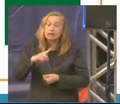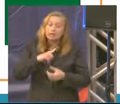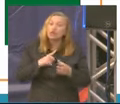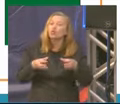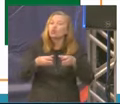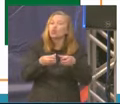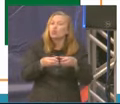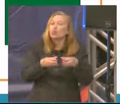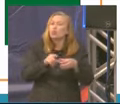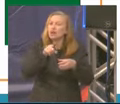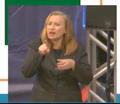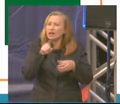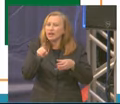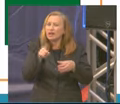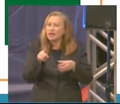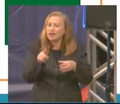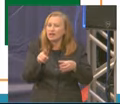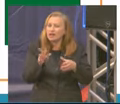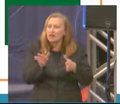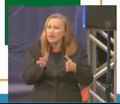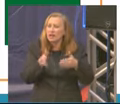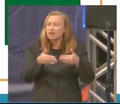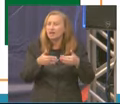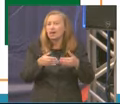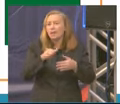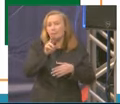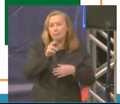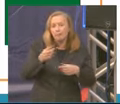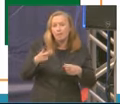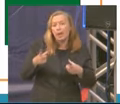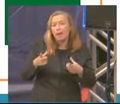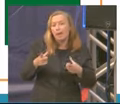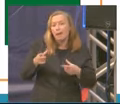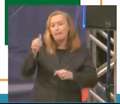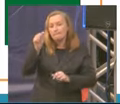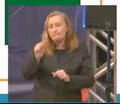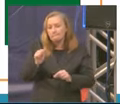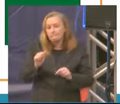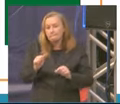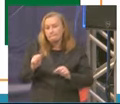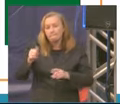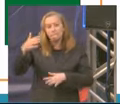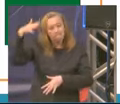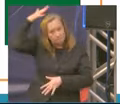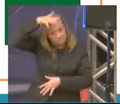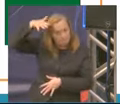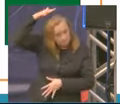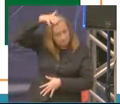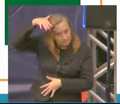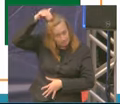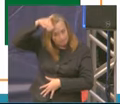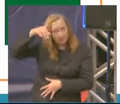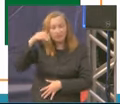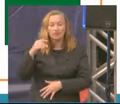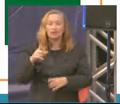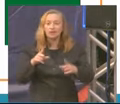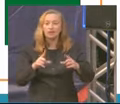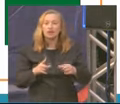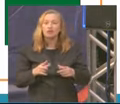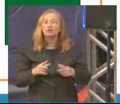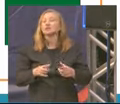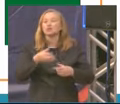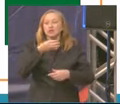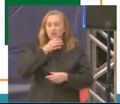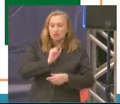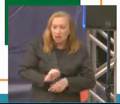ali pró-Ocidente, mas que não é fechado com o Ocidente, México, Israel, Turquia, Filipinas e Indonésia, são mais próximos do